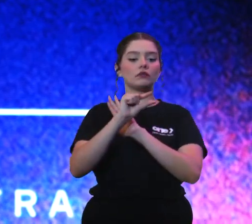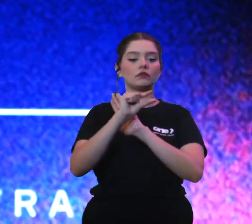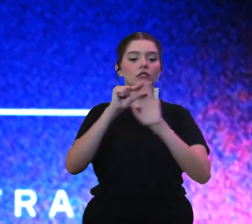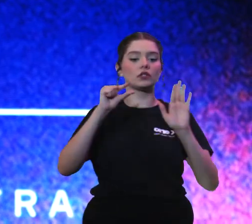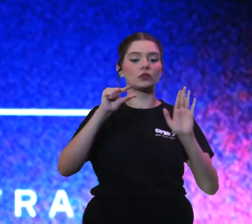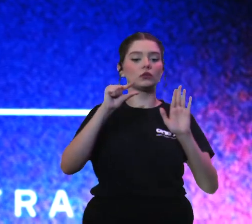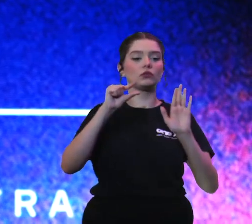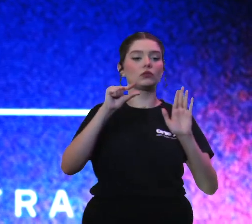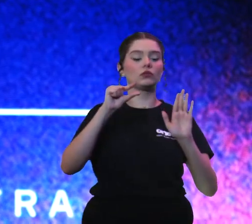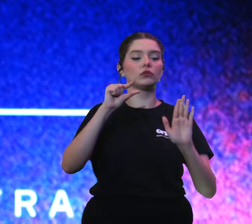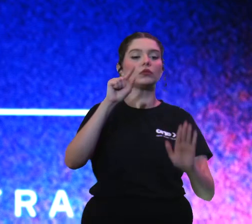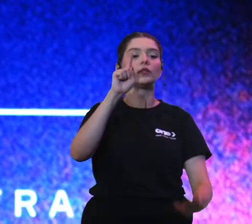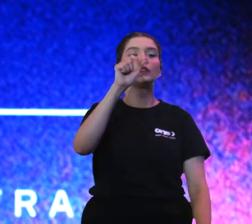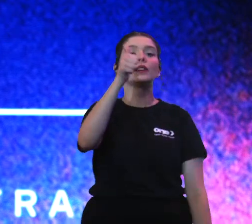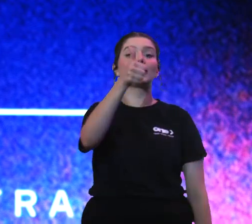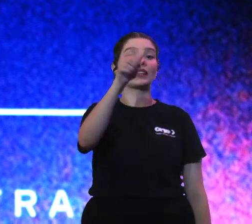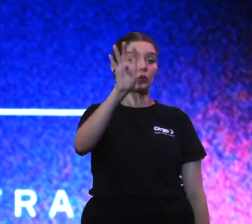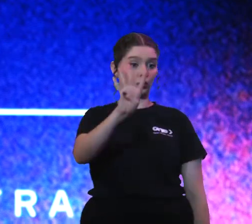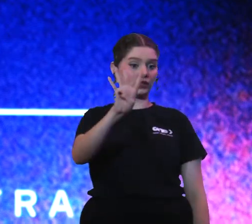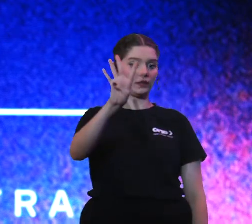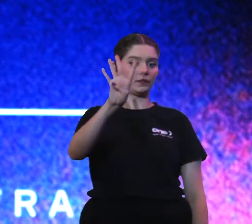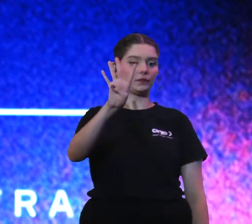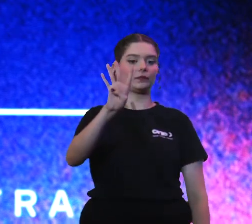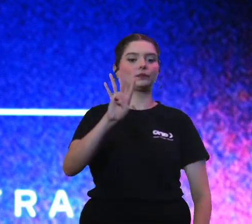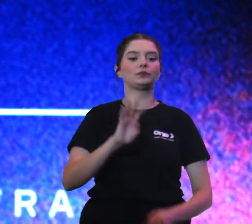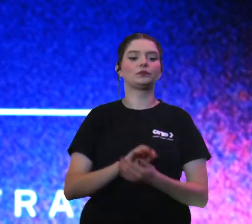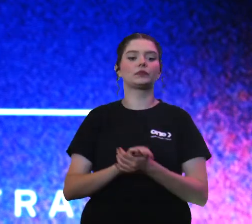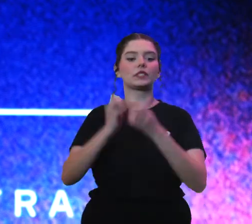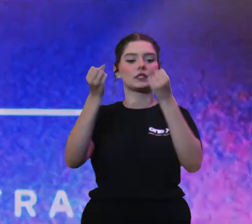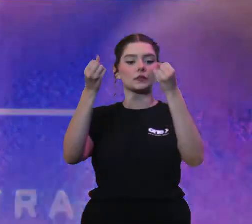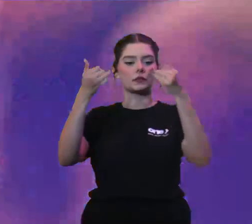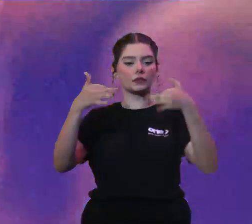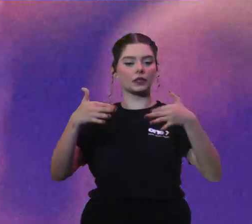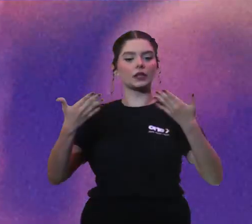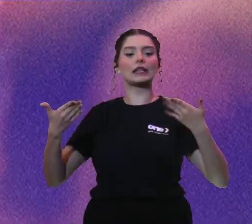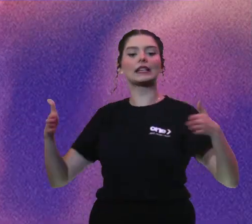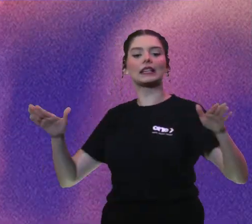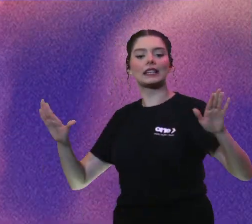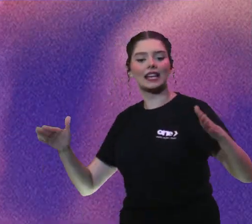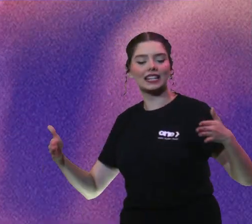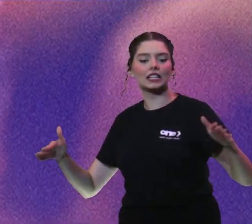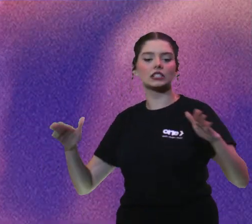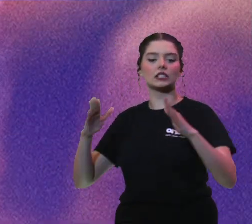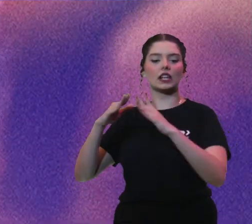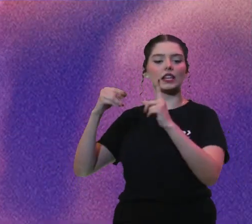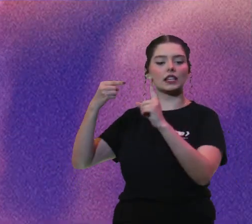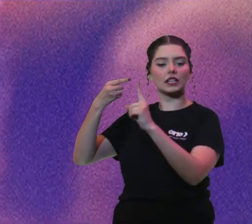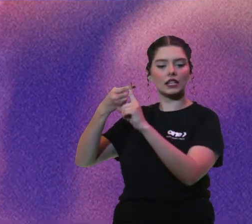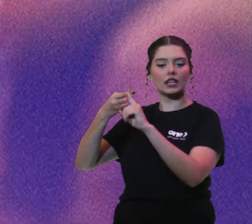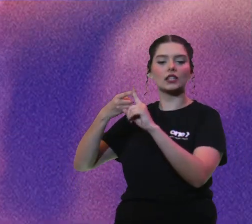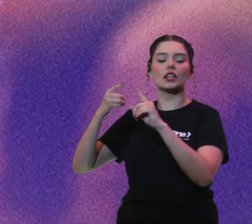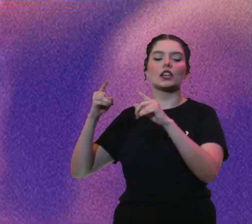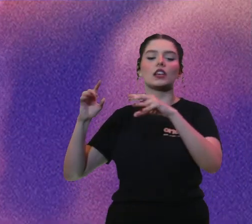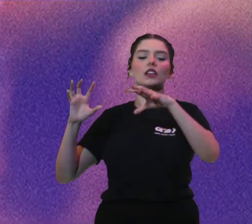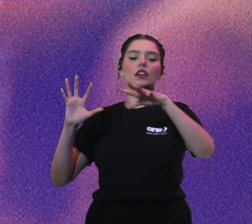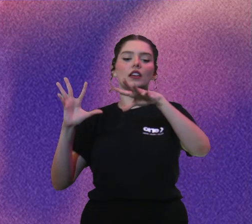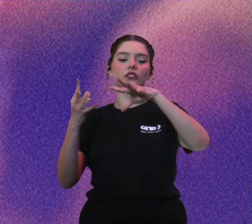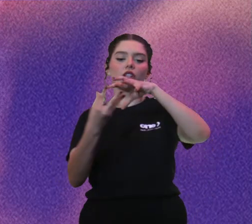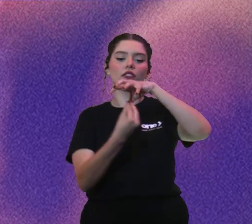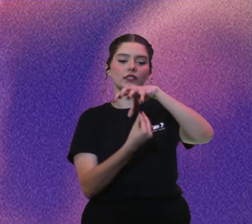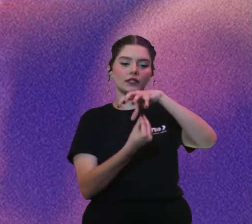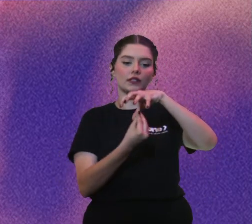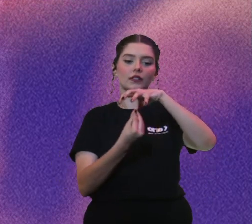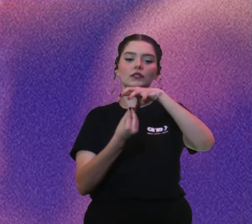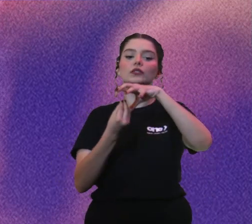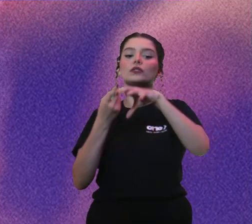a partir do versículo 14. Diz assim a palavra: E ao anjo da igreja de Laodiceia escreve: Isso diz o